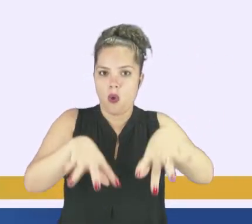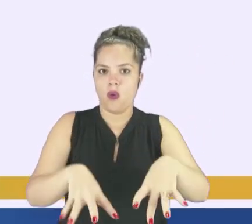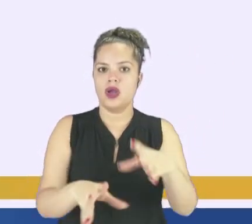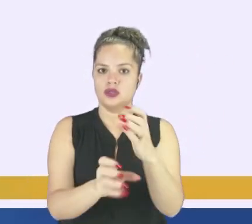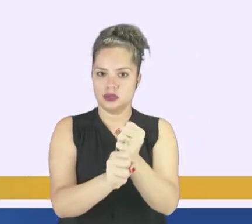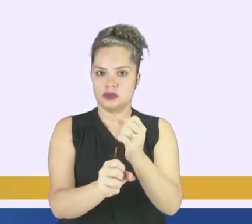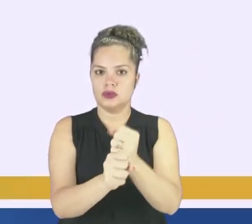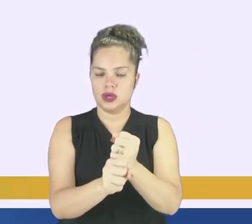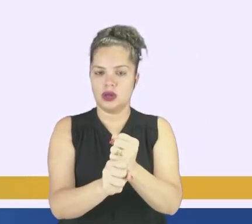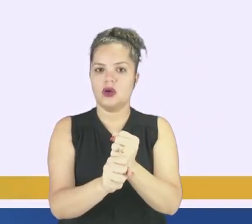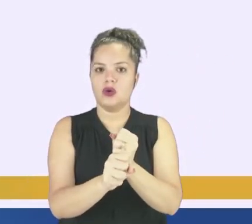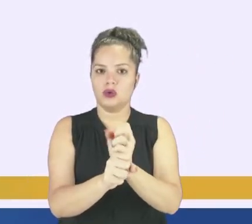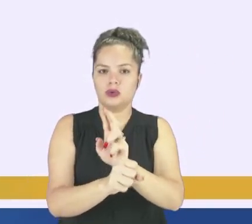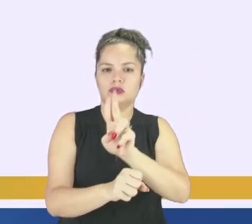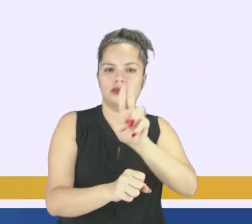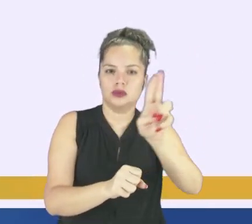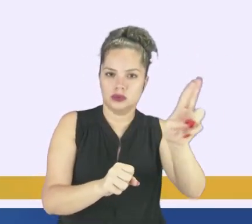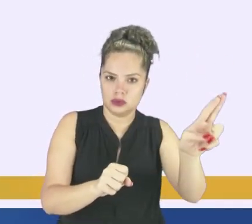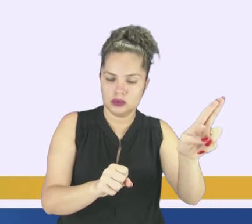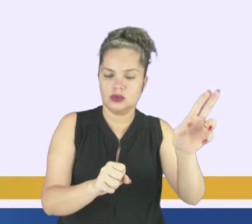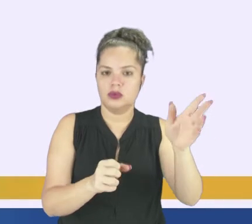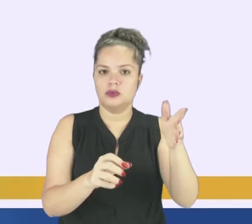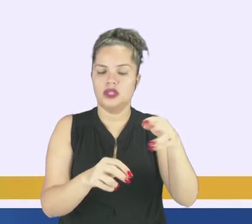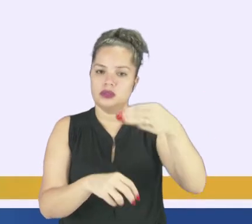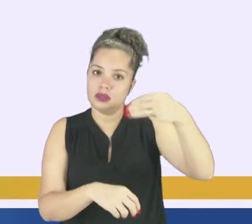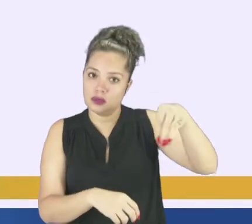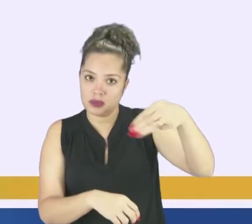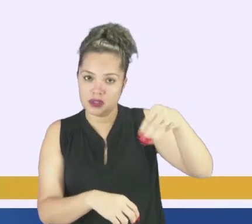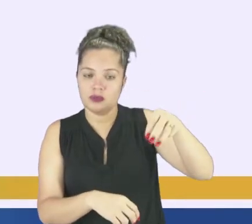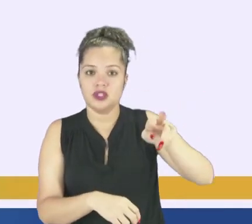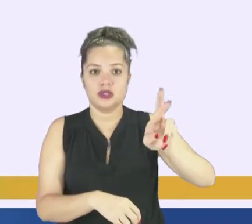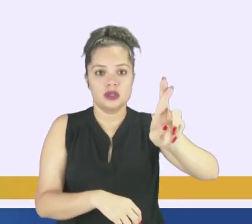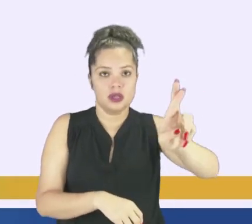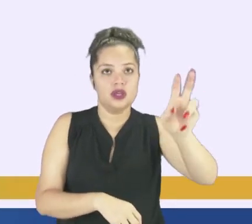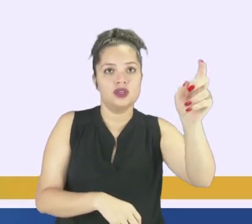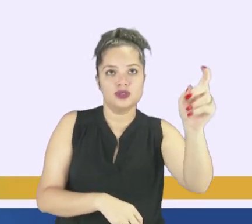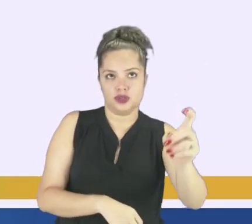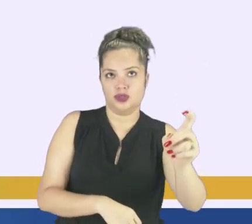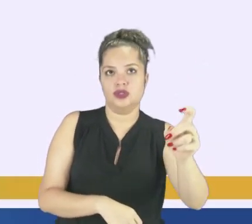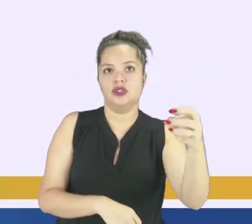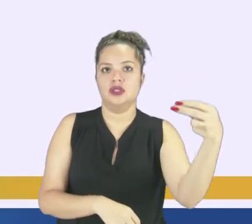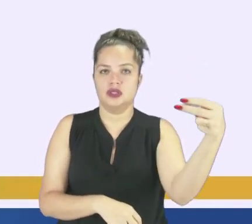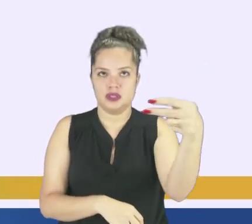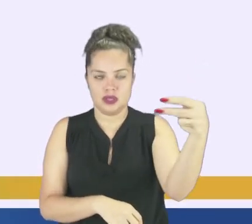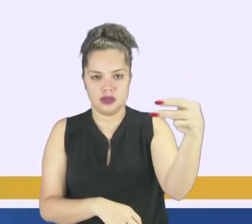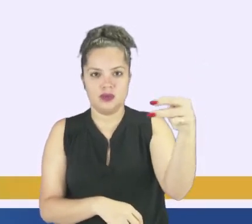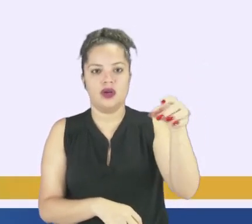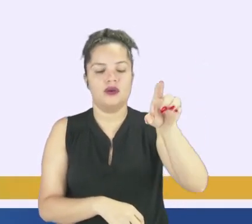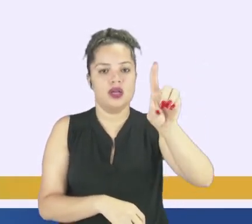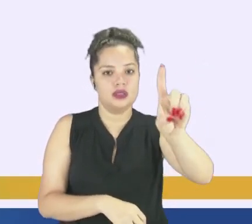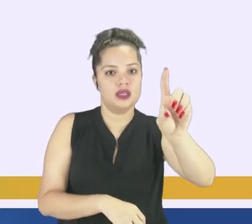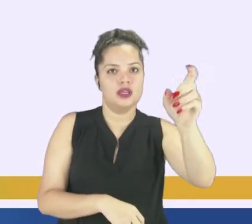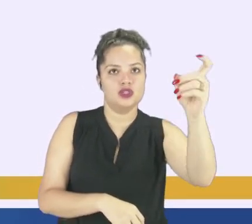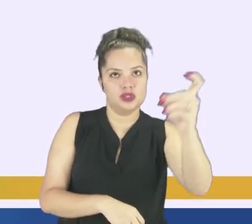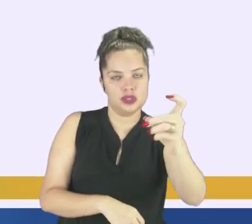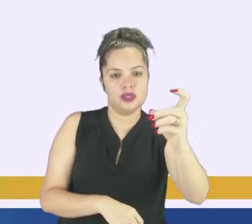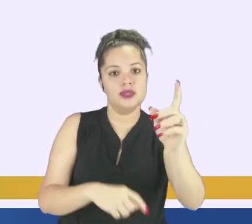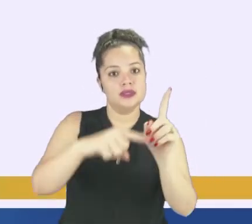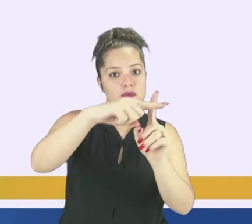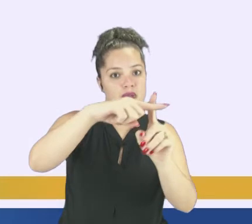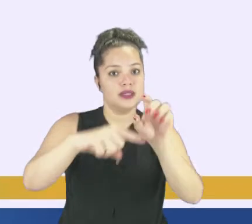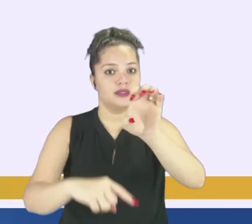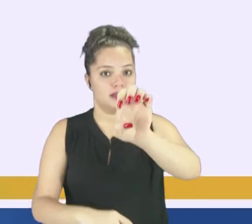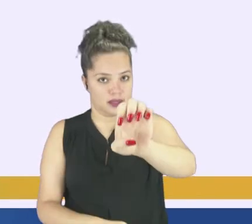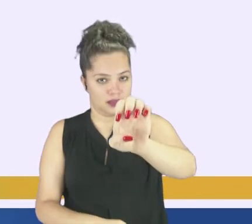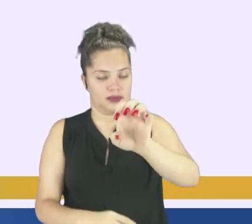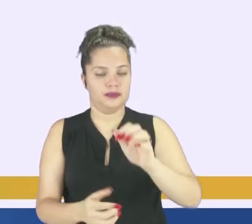será nomenclaturado algebricamente da seguinte forma: r de x igual a d de x mais e. Tudo bem,